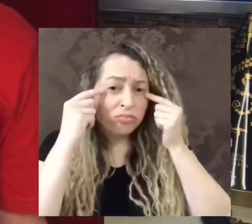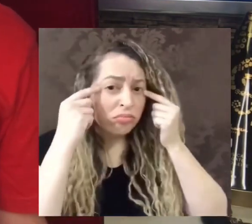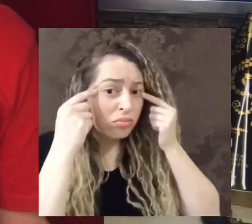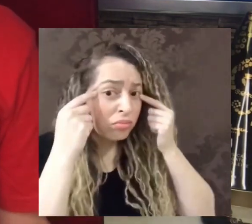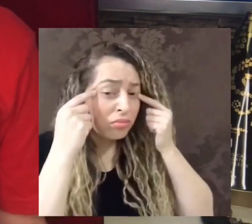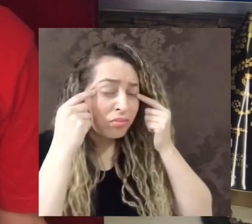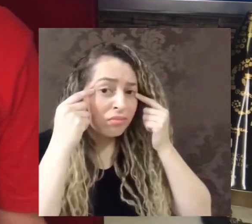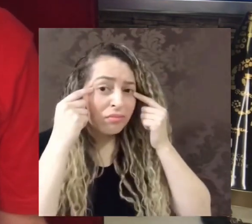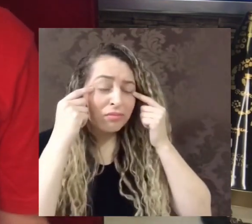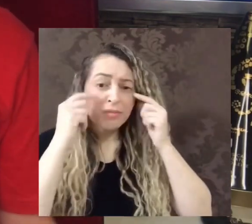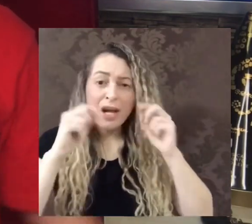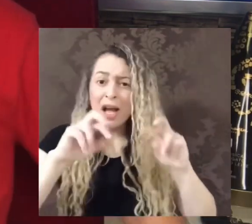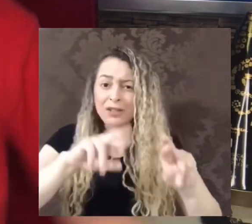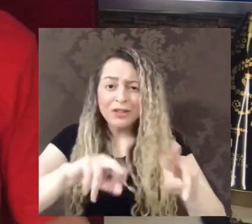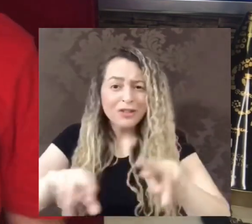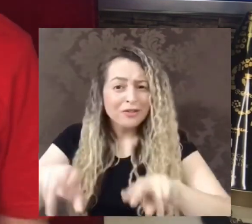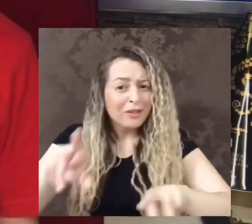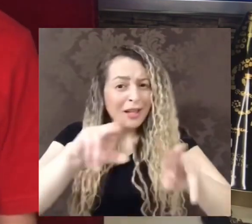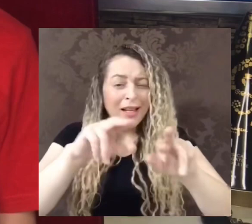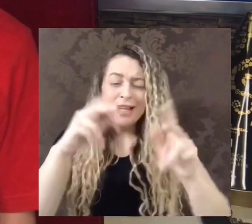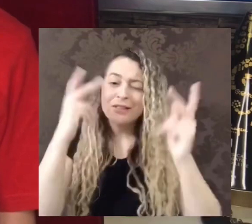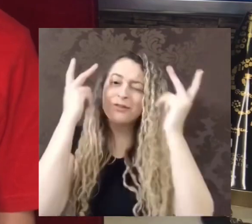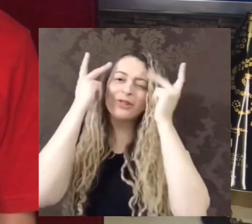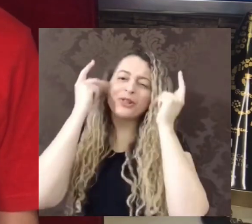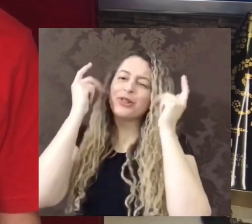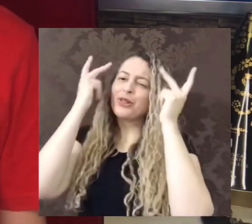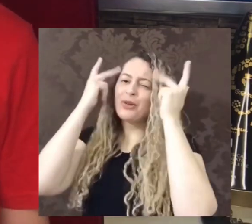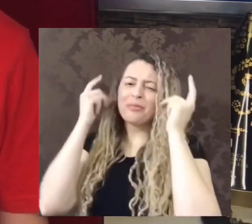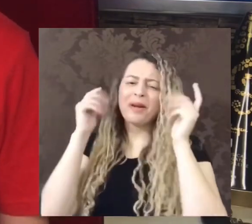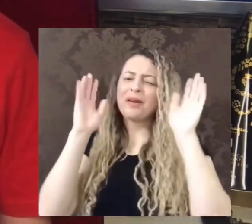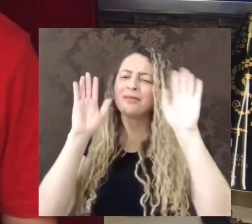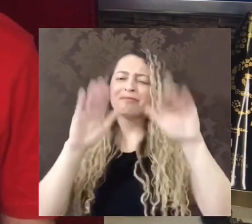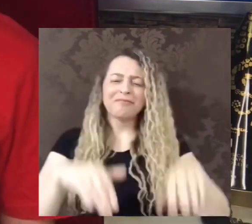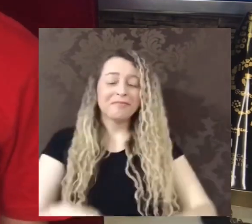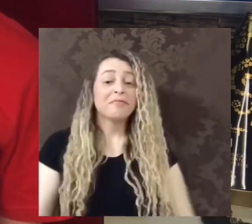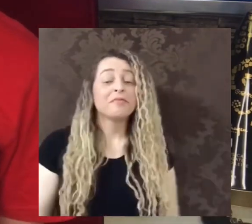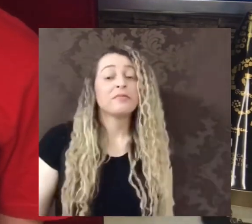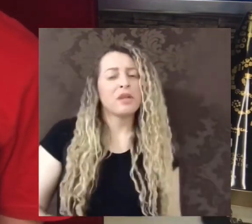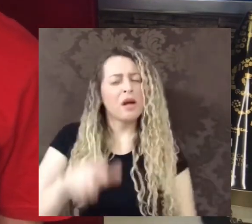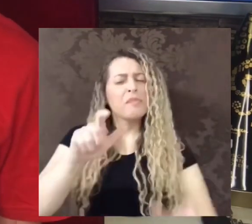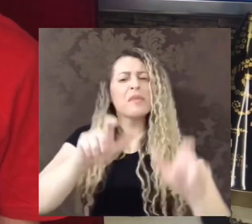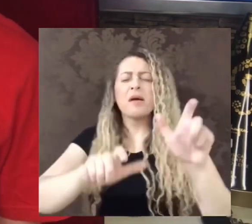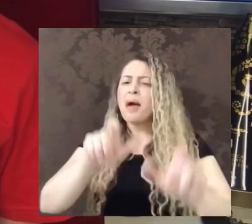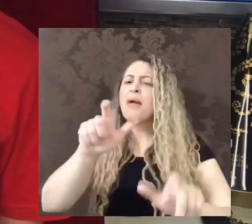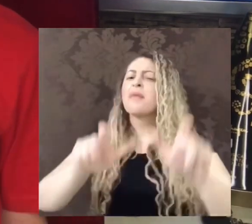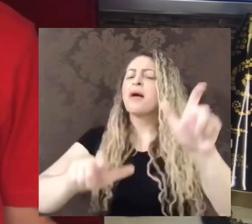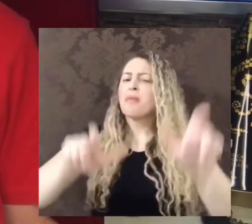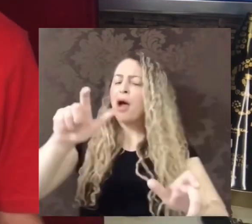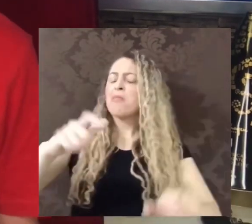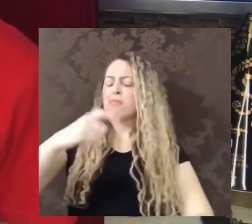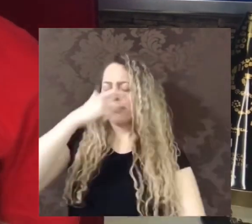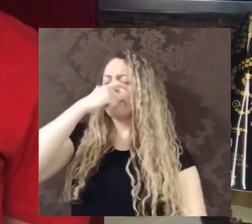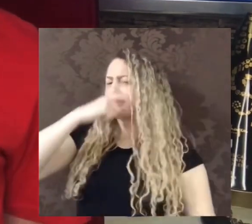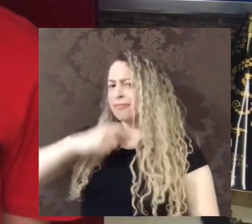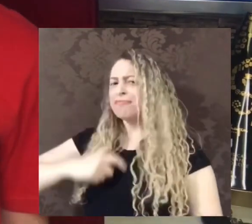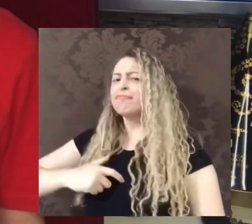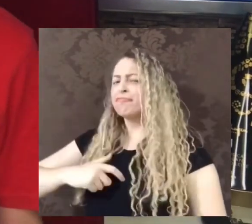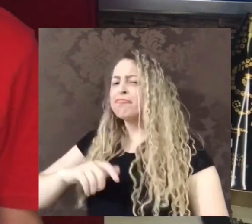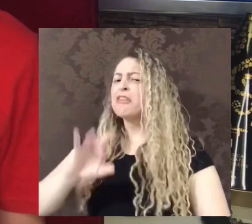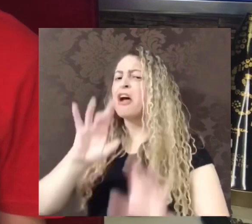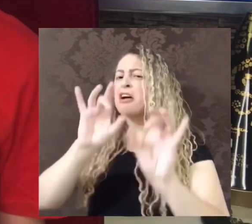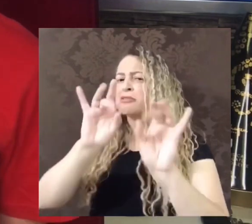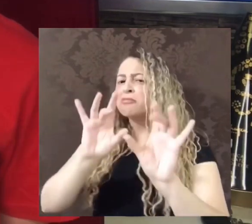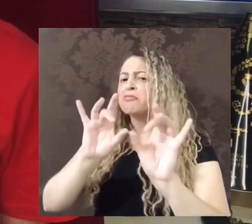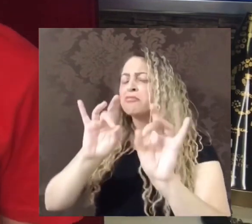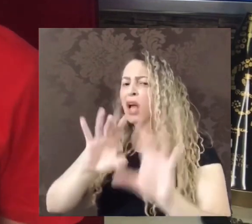ou são orientais? E daí? Que diferença faz? Todo mundo tem